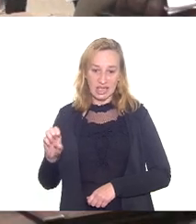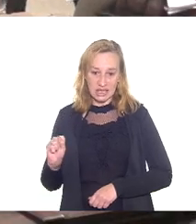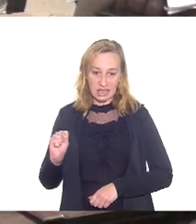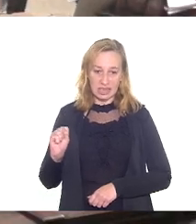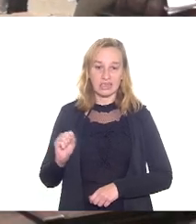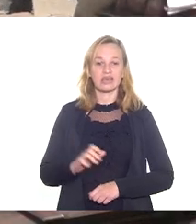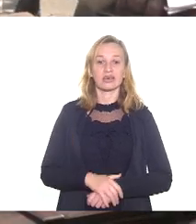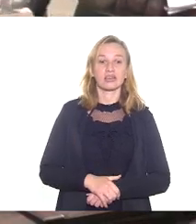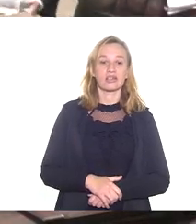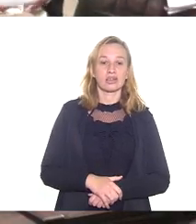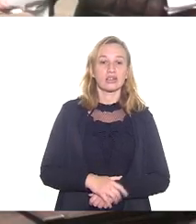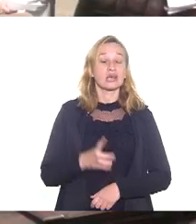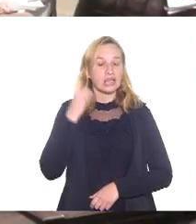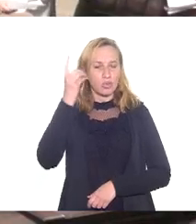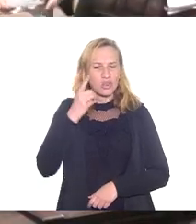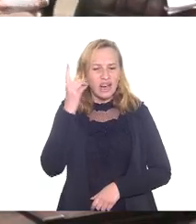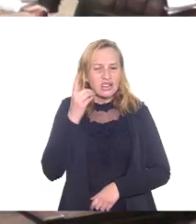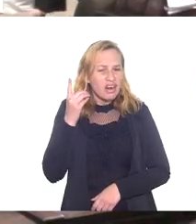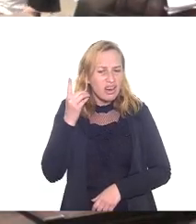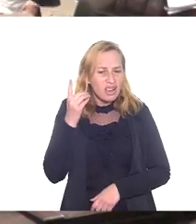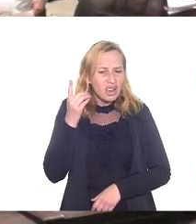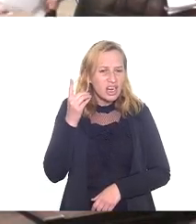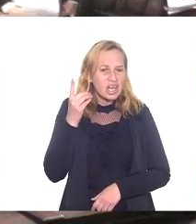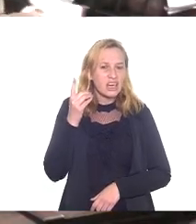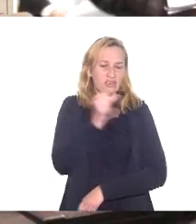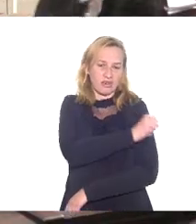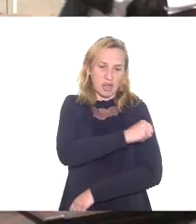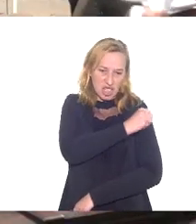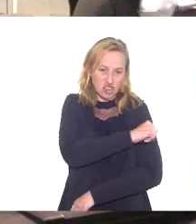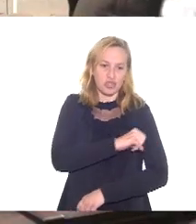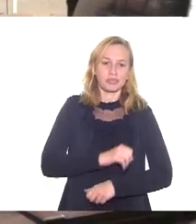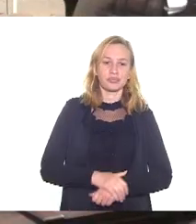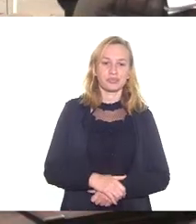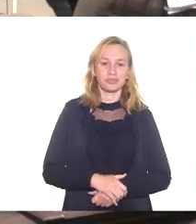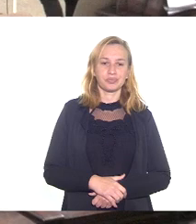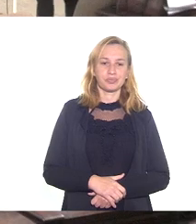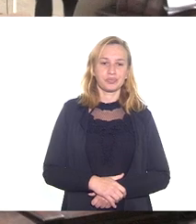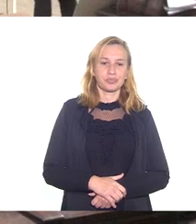Sérgio Fernandes. Deputada enfermeira Rejane.